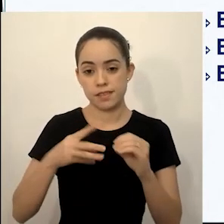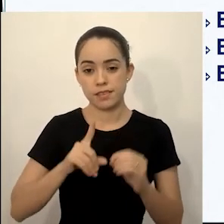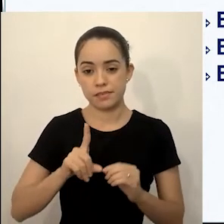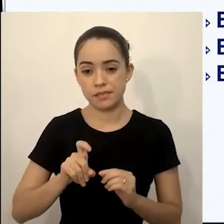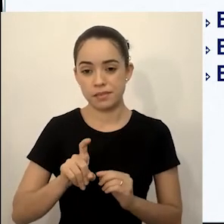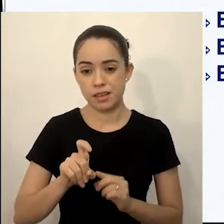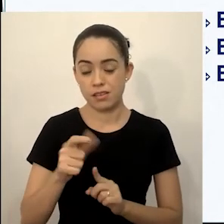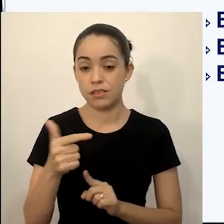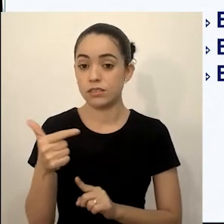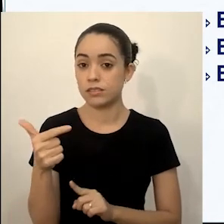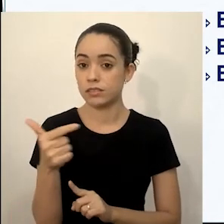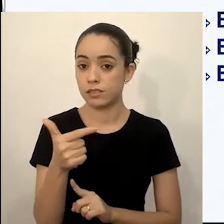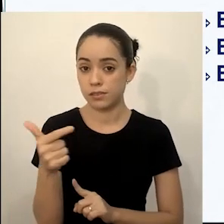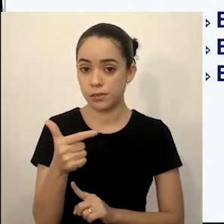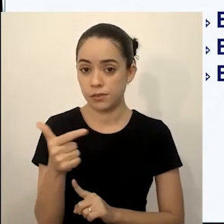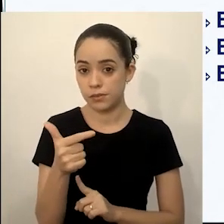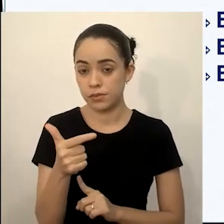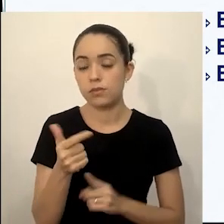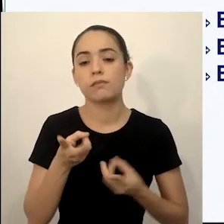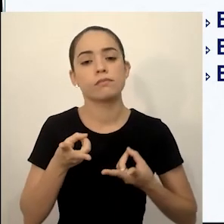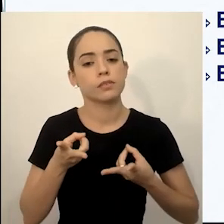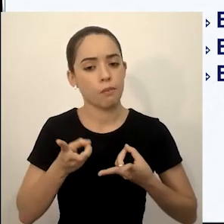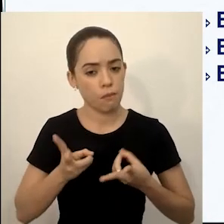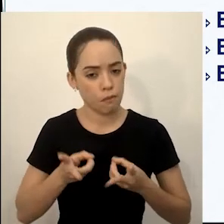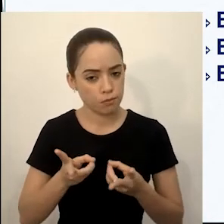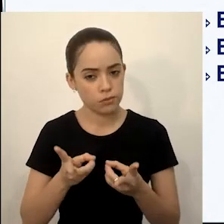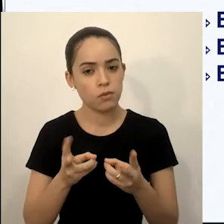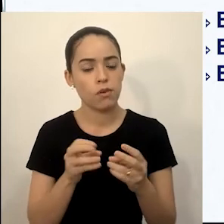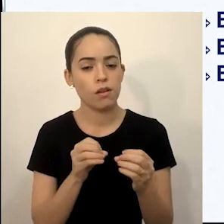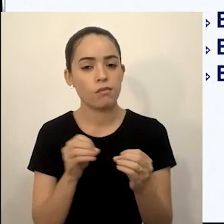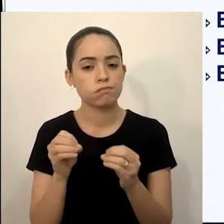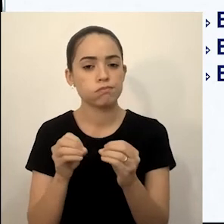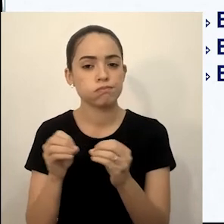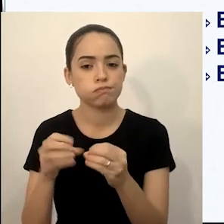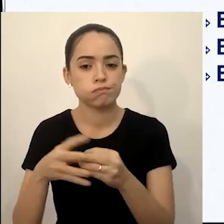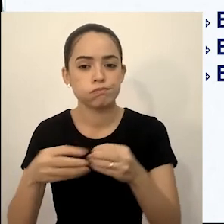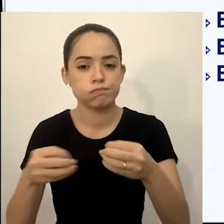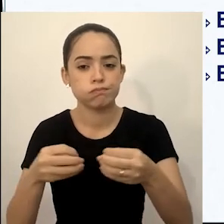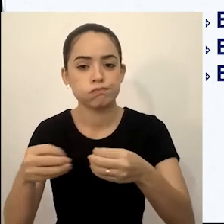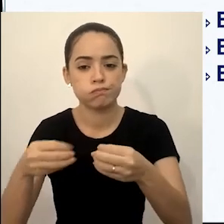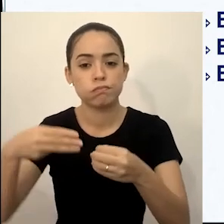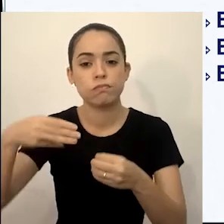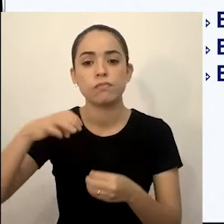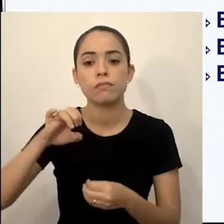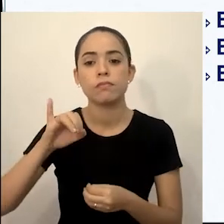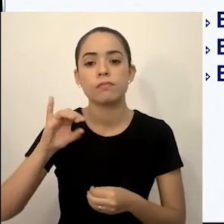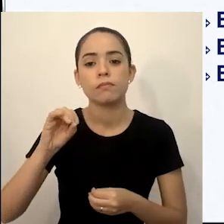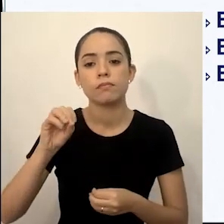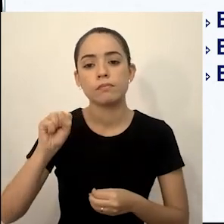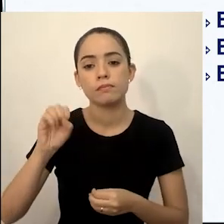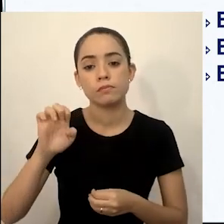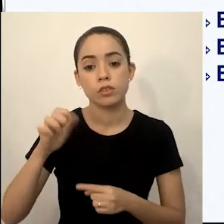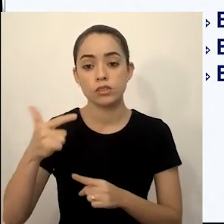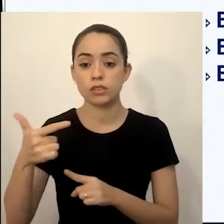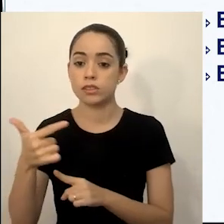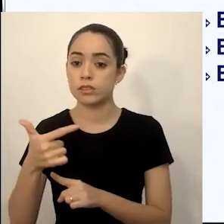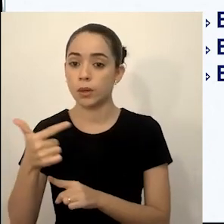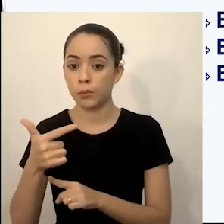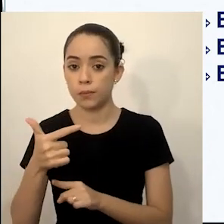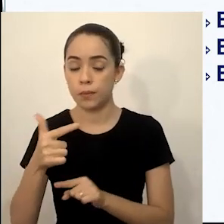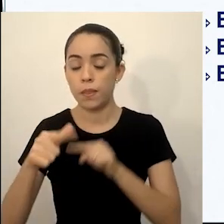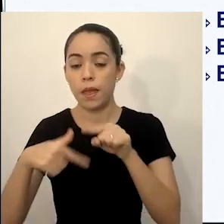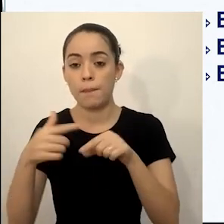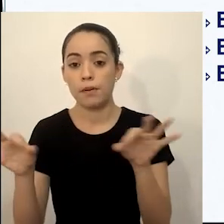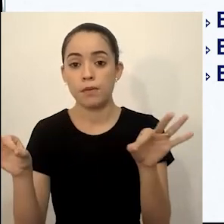Os espermatócitos secundários prosseguem para a meiose 2 e, ao